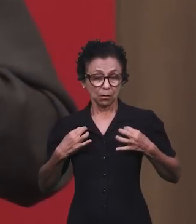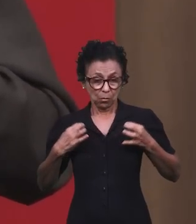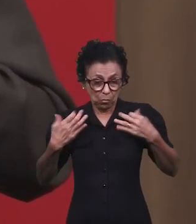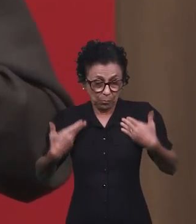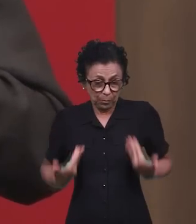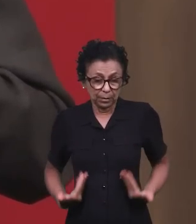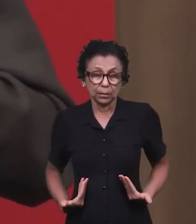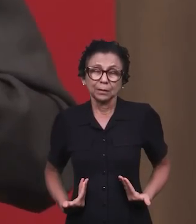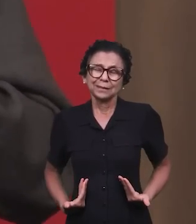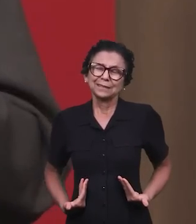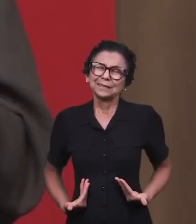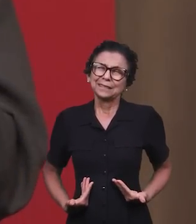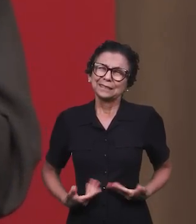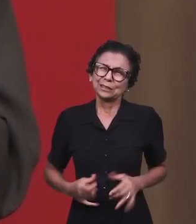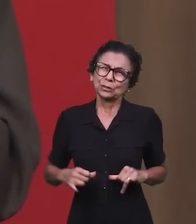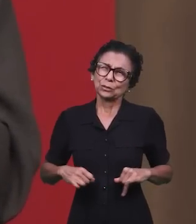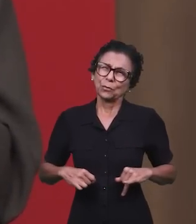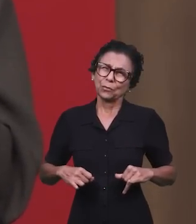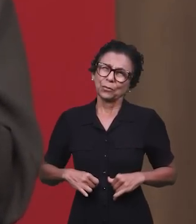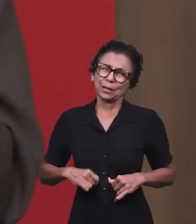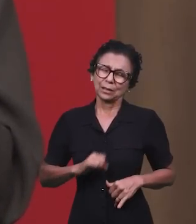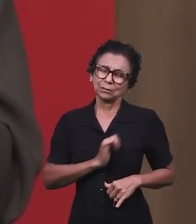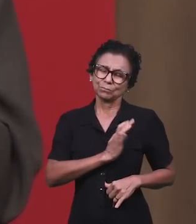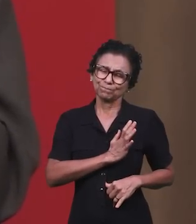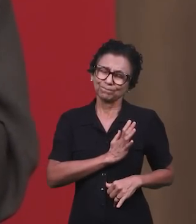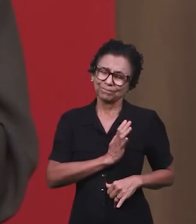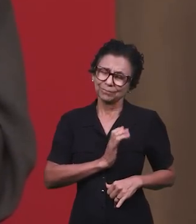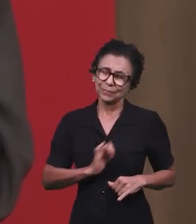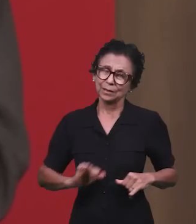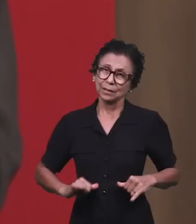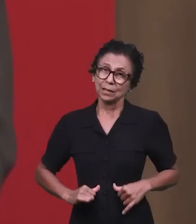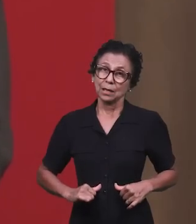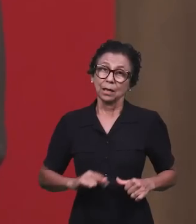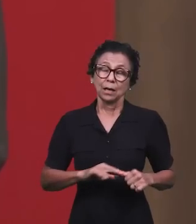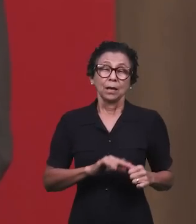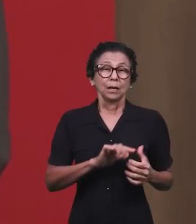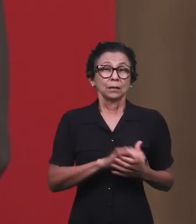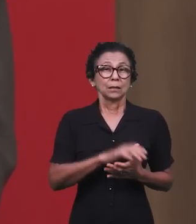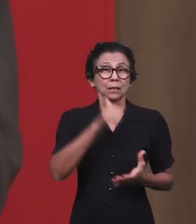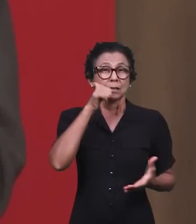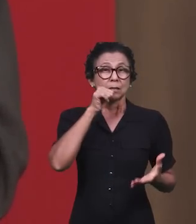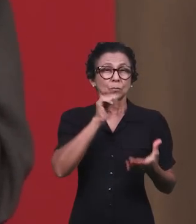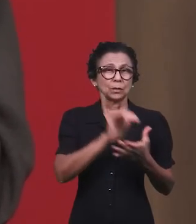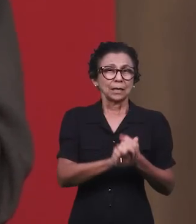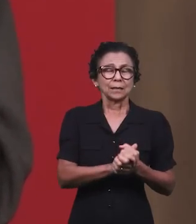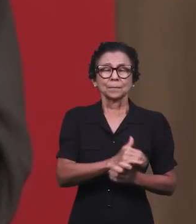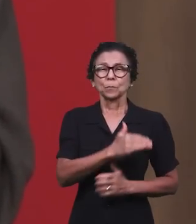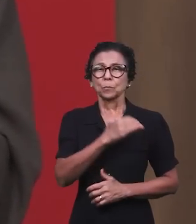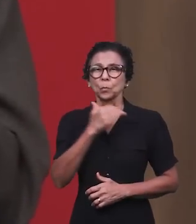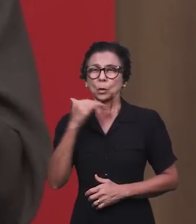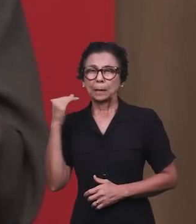coração dilacerado, homens cujas mulheres morreram nos campos de concentração,